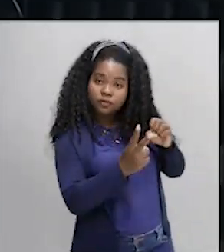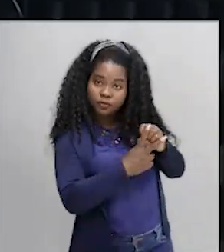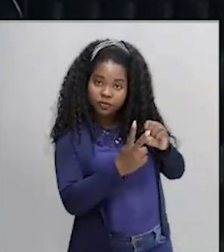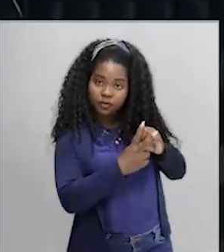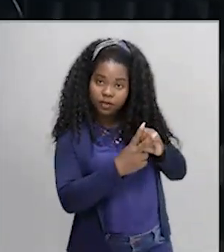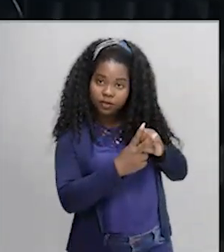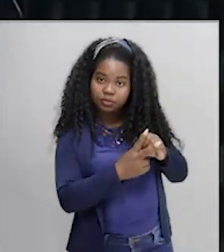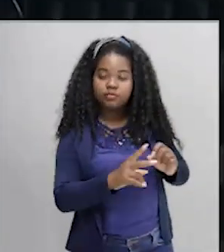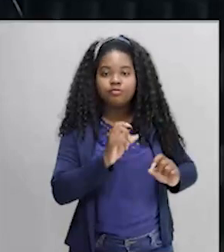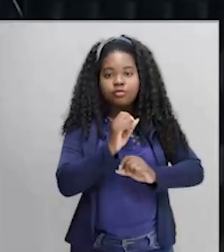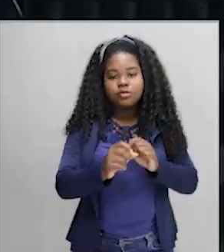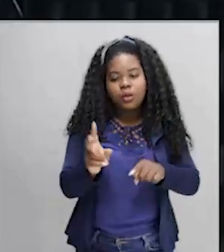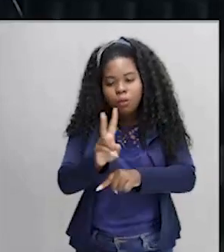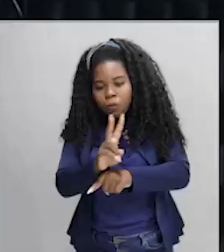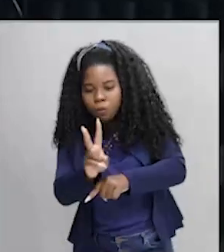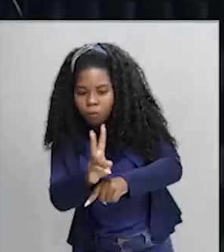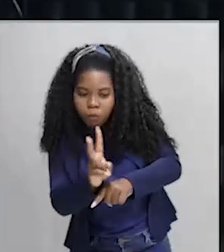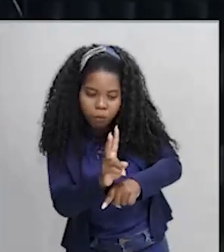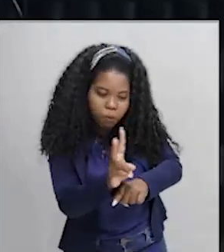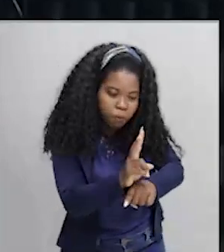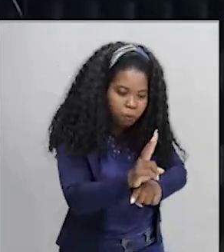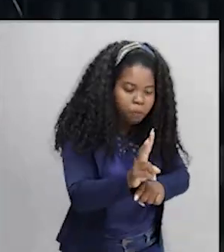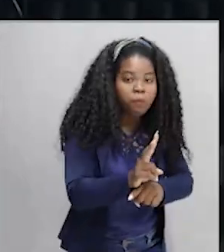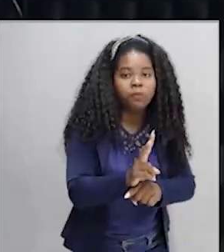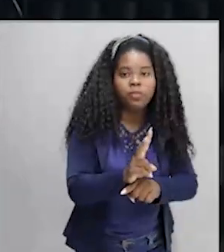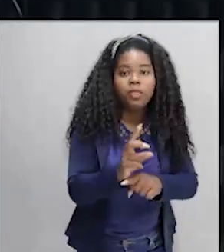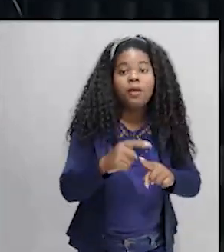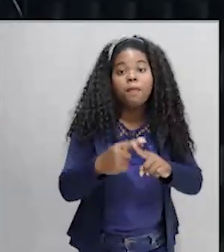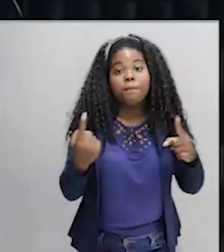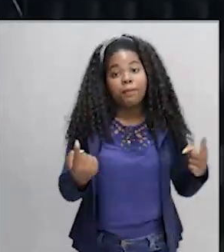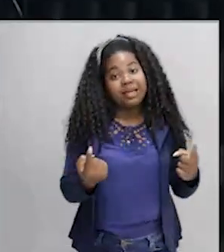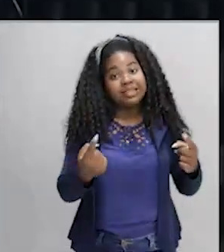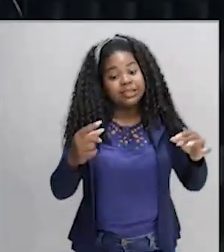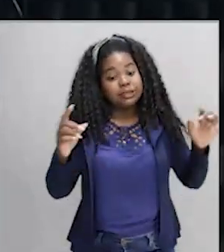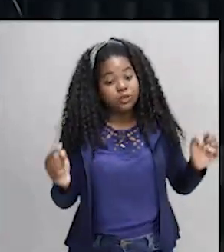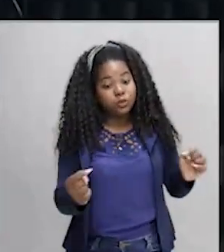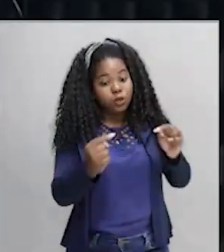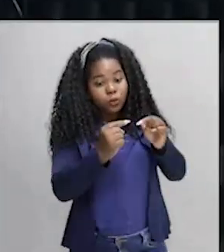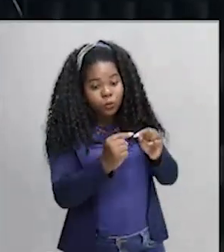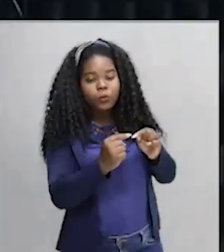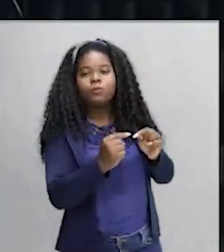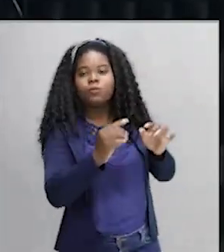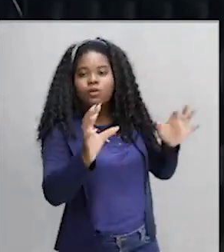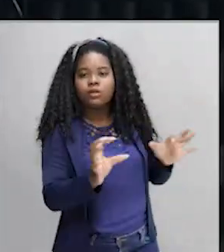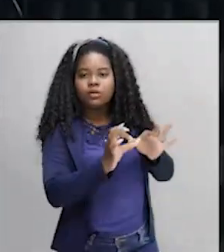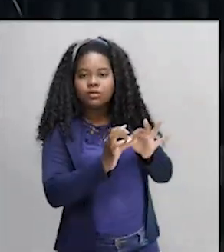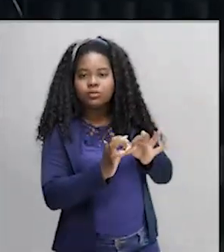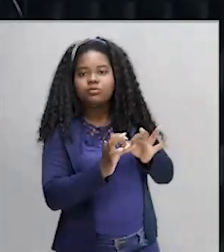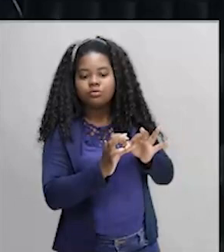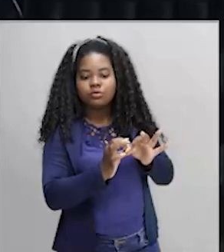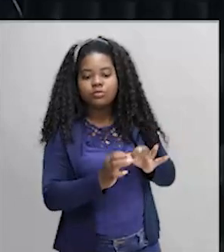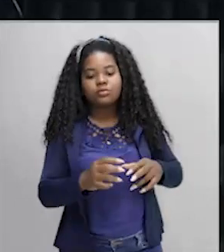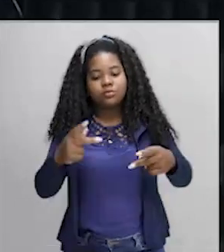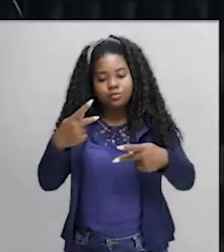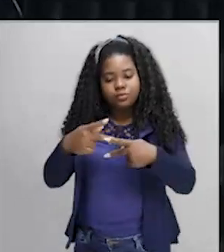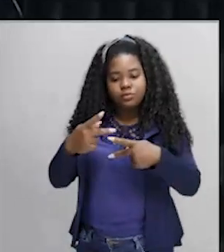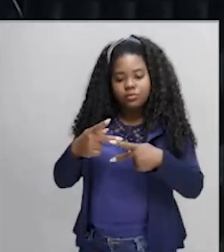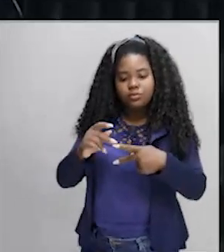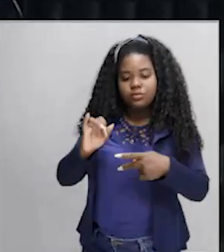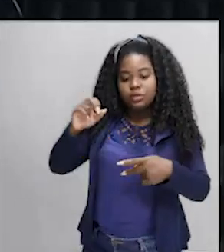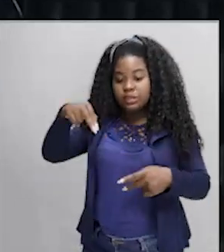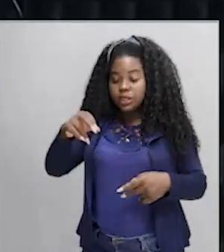ou verificar. Só que quando eu combino esse verbo check com a preposição in